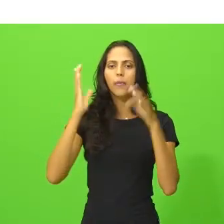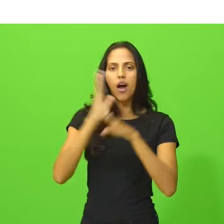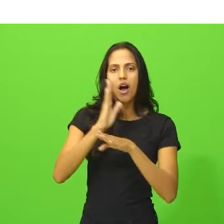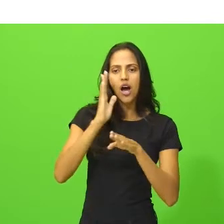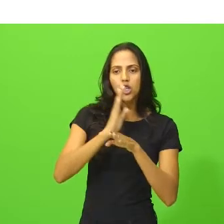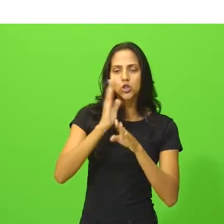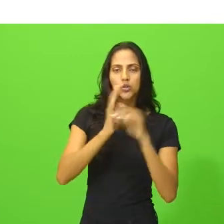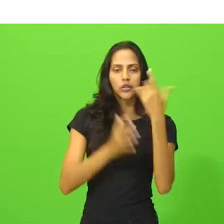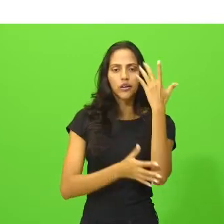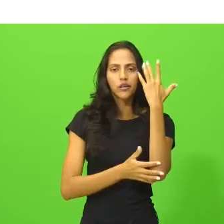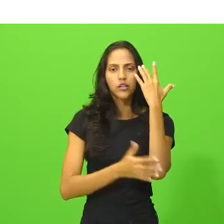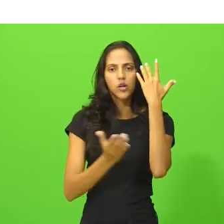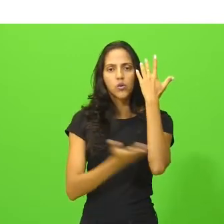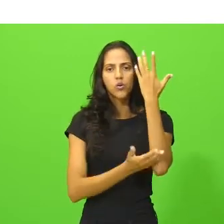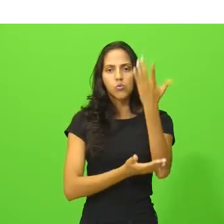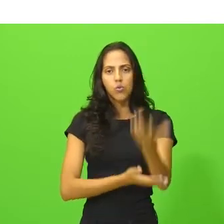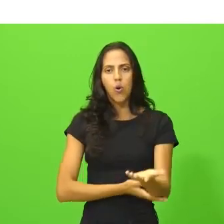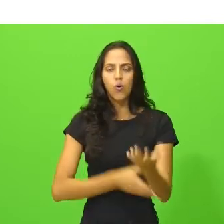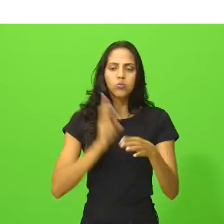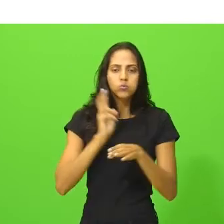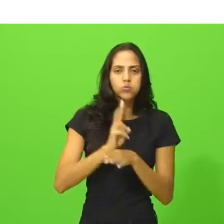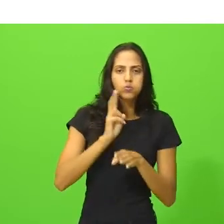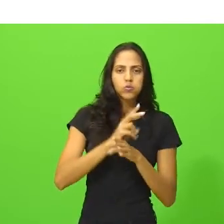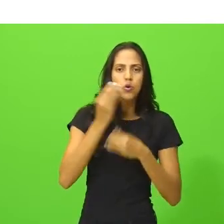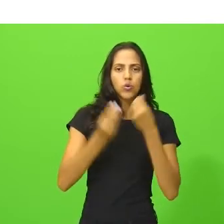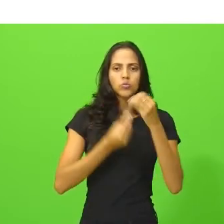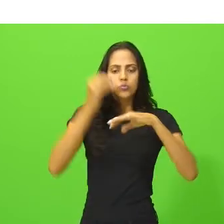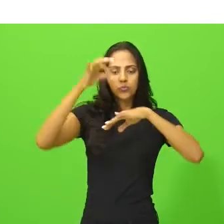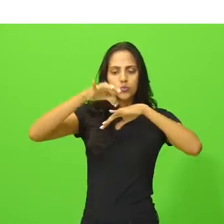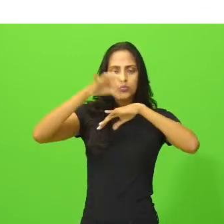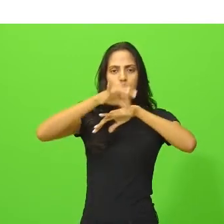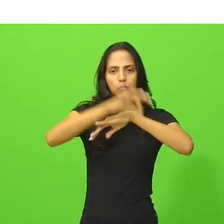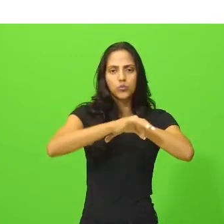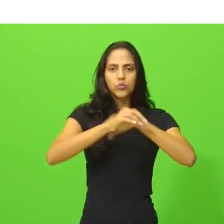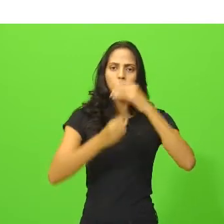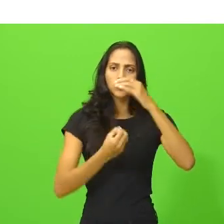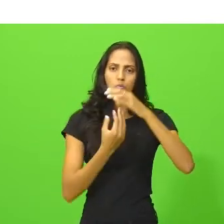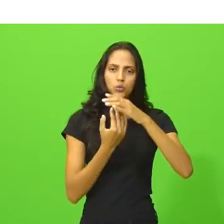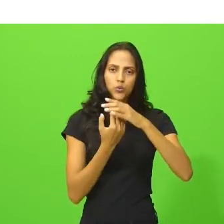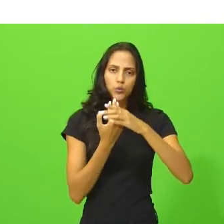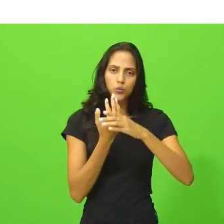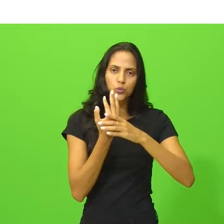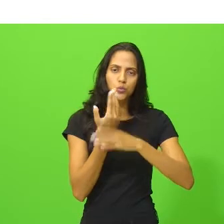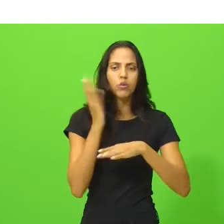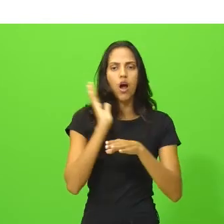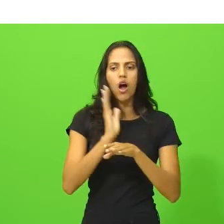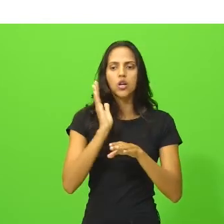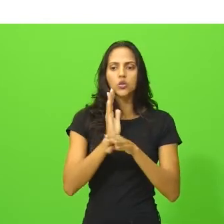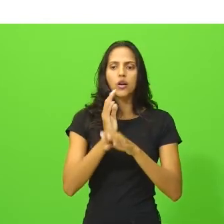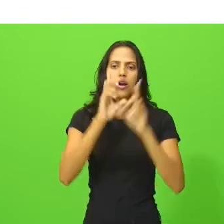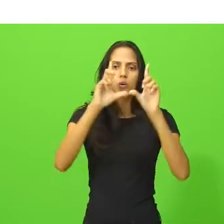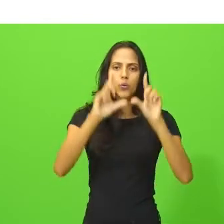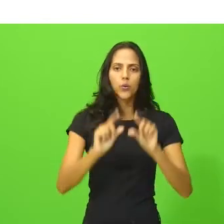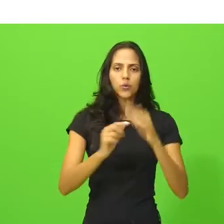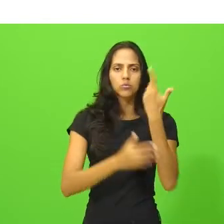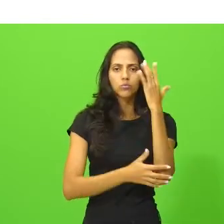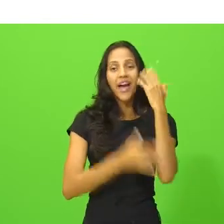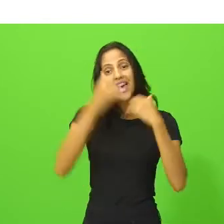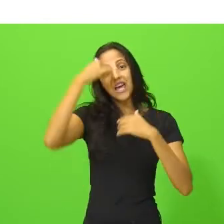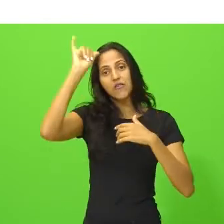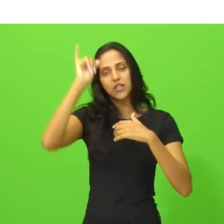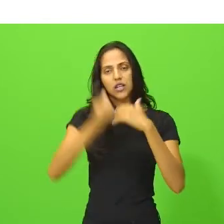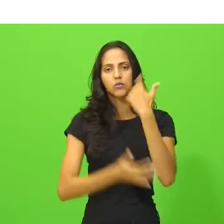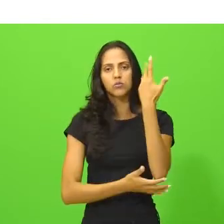de áreas desmatadas e o aumento de produtividade das pastagens que podem contribuir para a redução do desmatamento